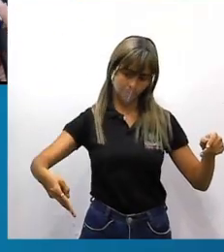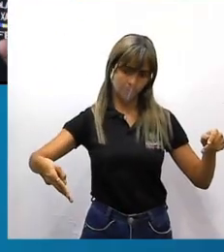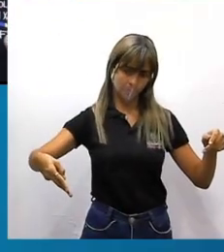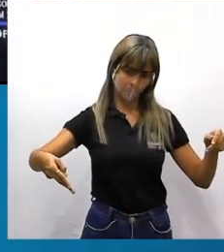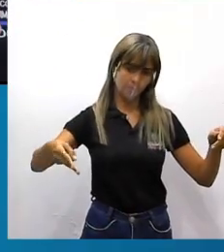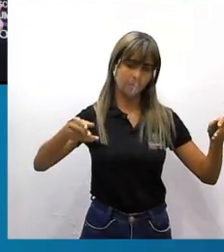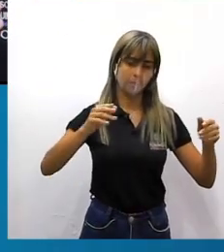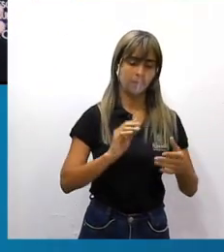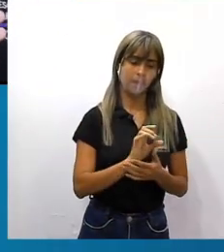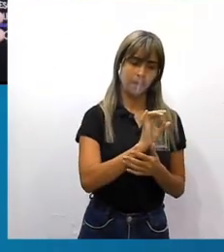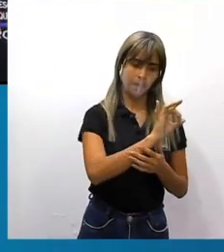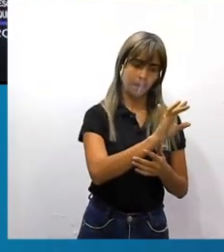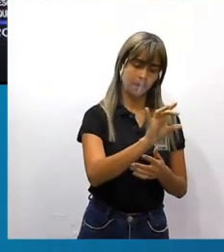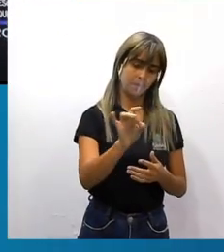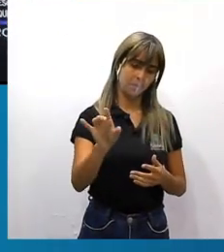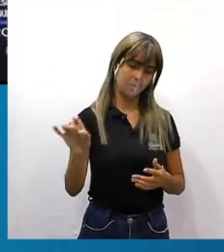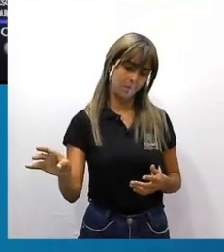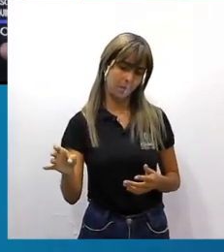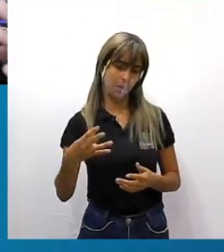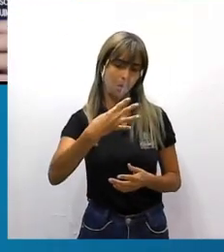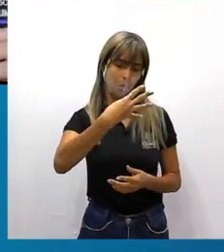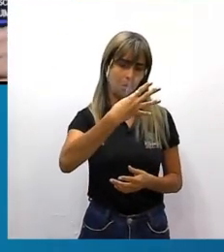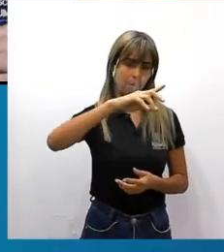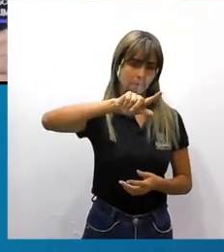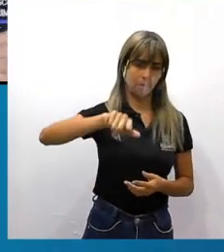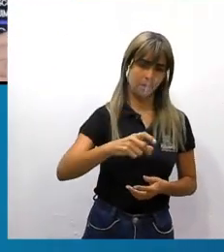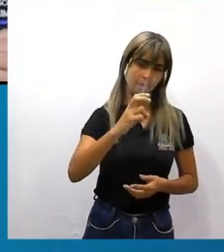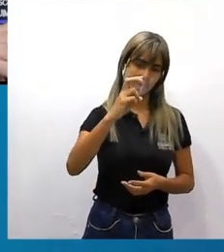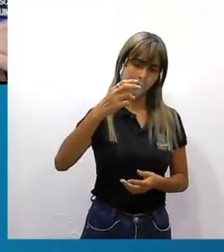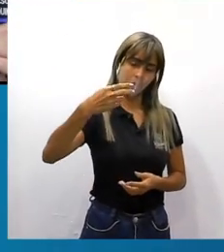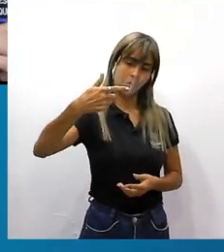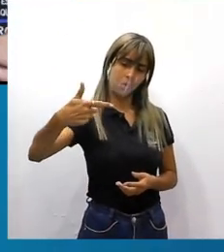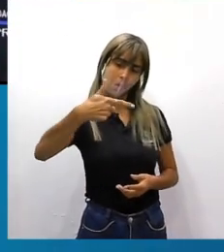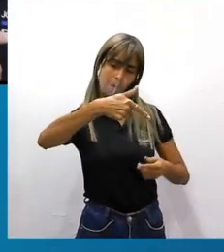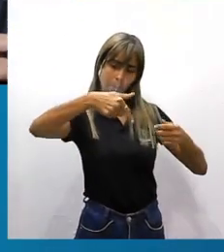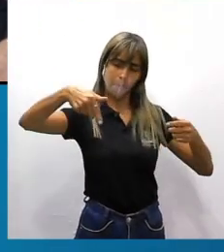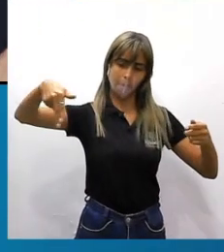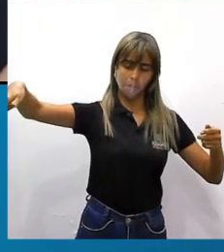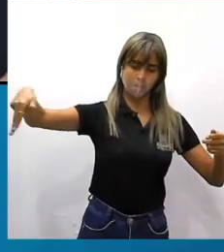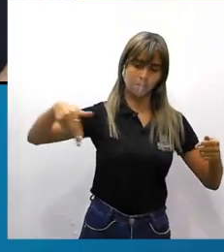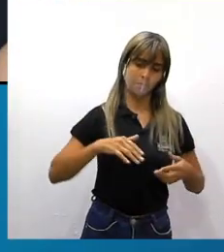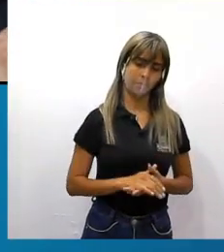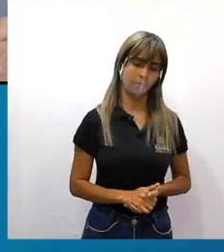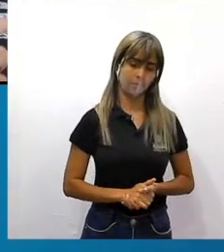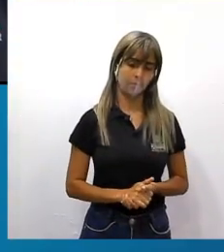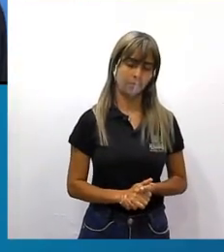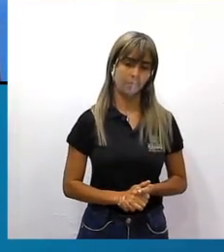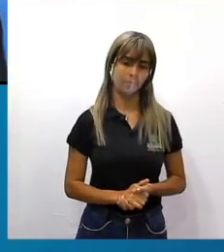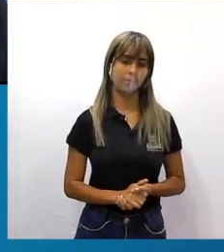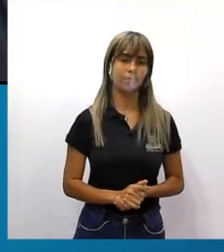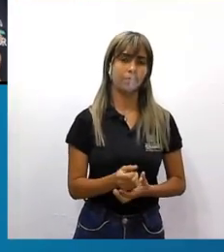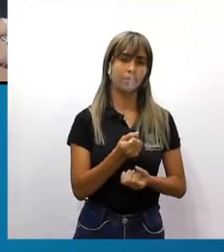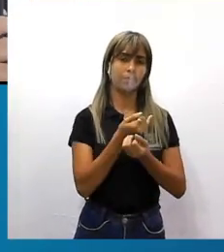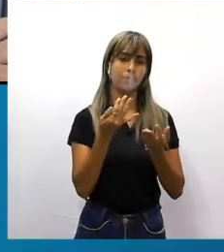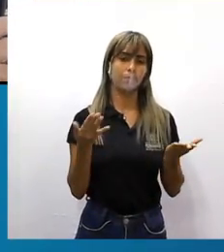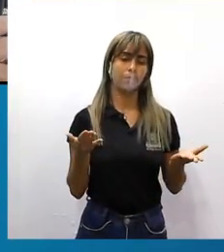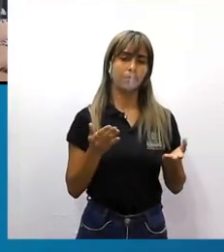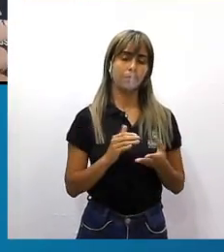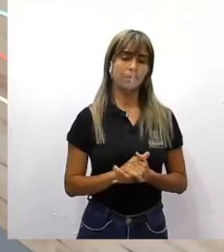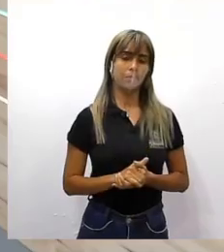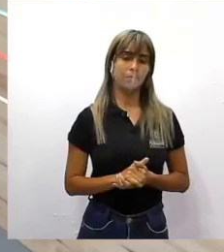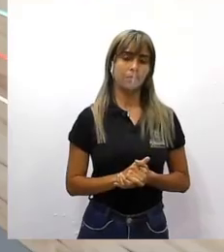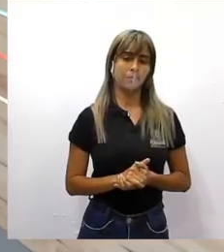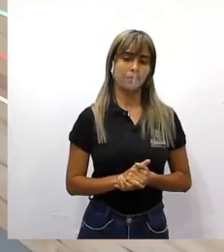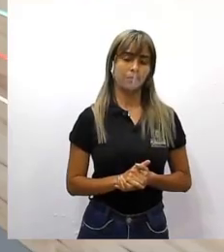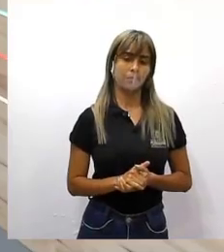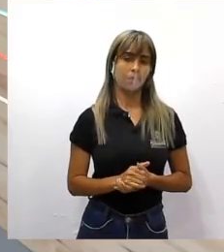tamanho, cada um teria 4,52 metros. Beleza? Então, pessoal, seguinte,